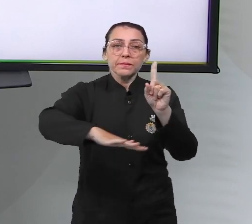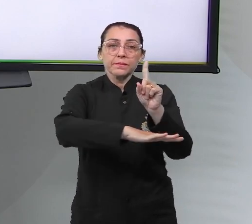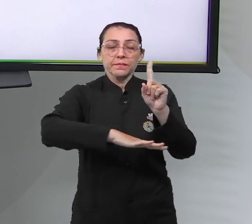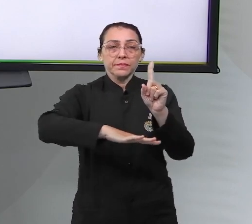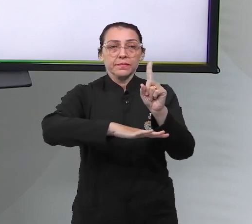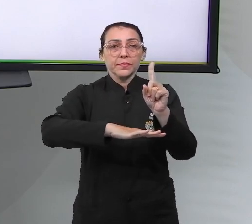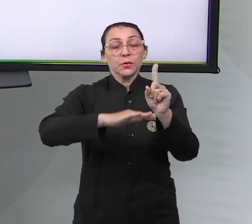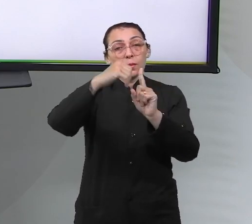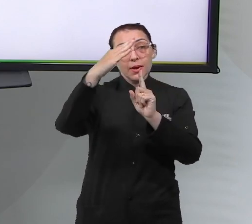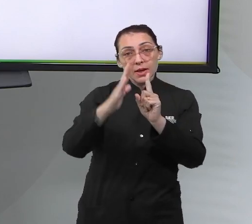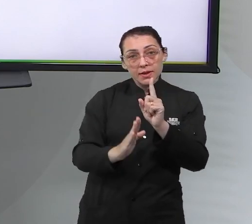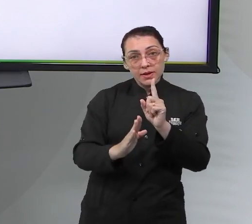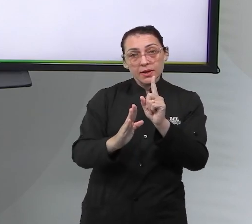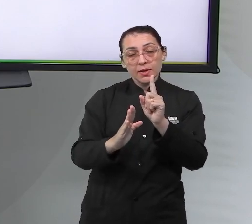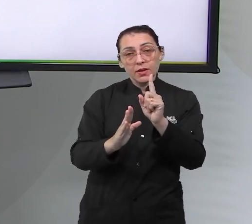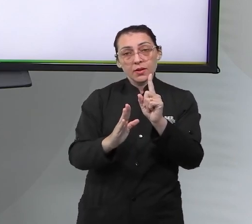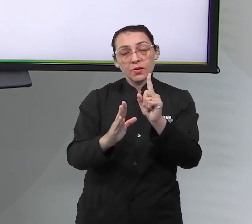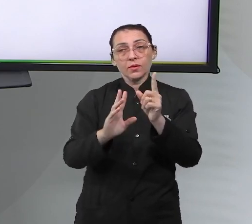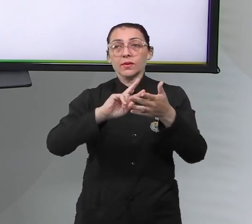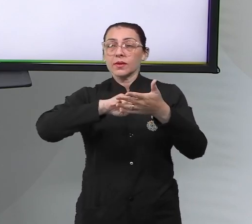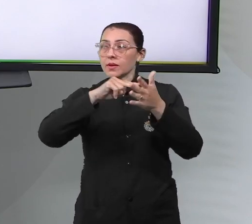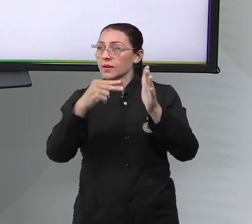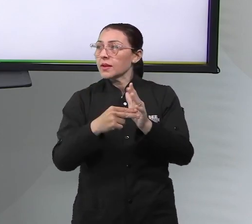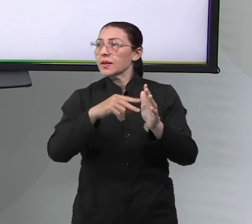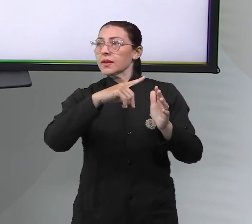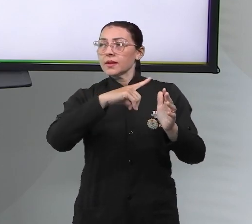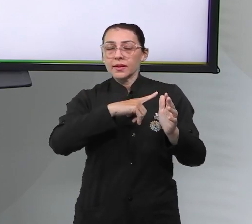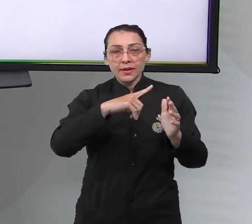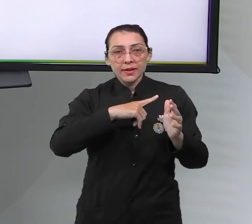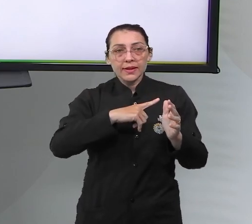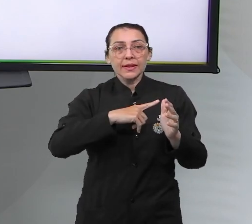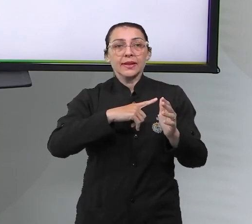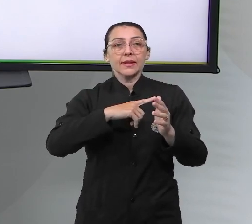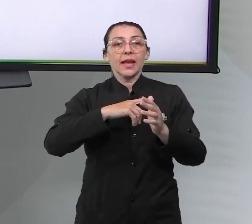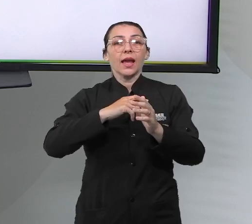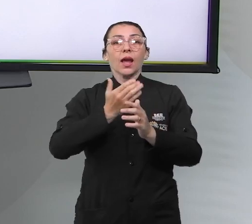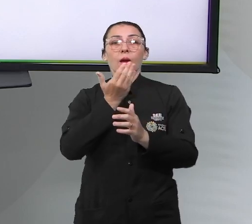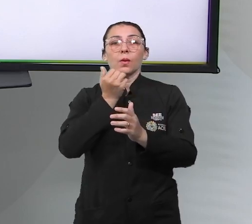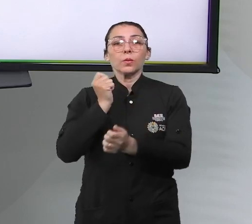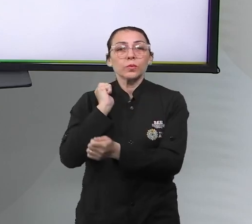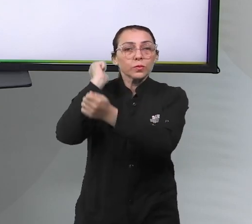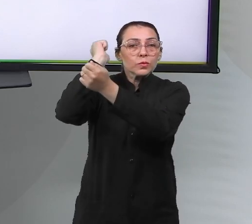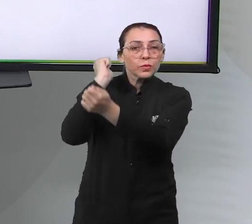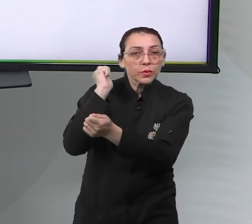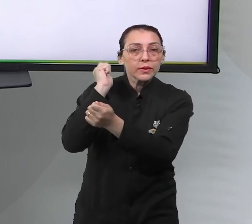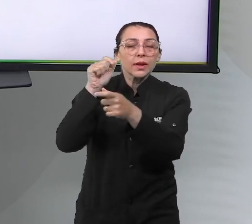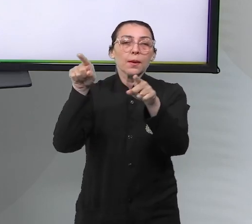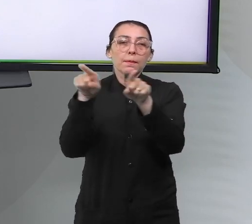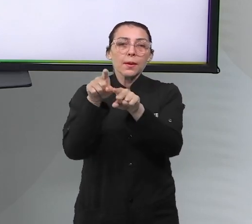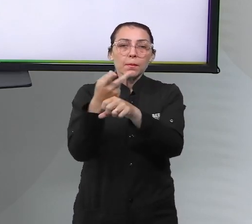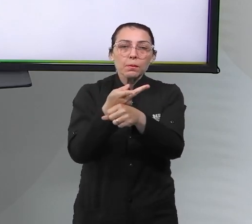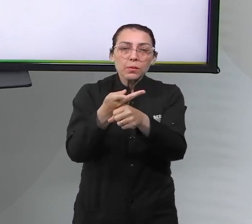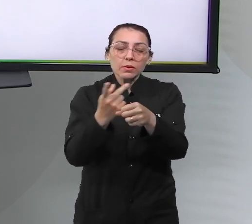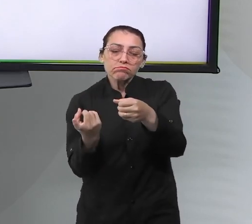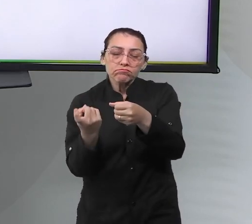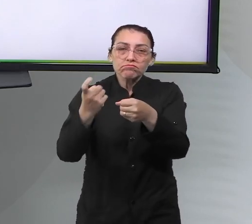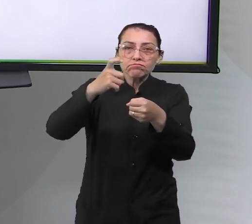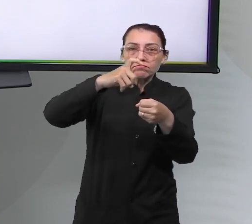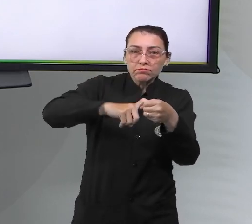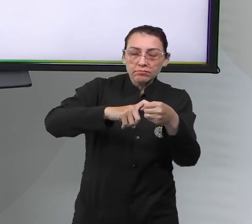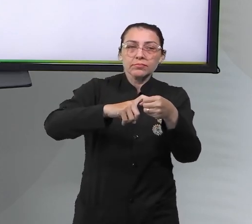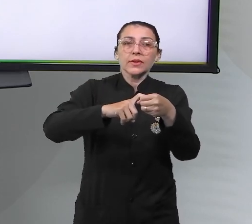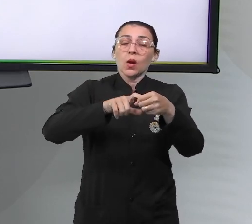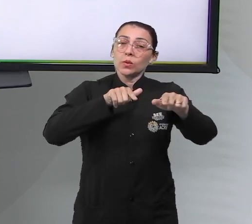caso do Brasil, no sentido de conceder cestas básicas, de buscar as parcerias, buscando